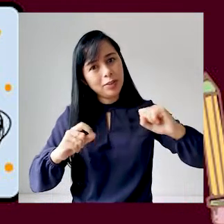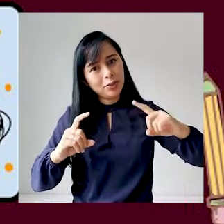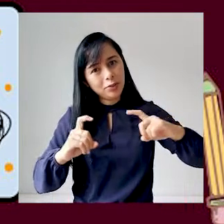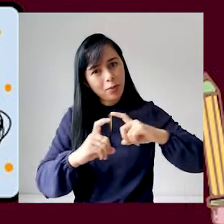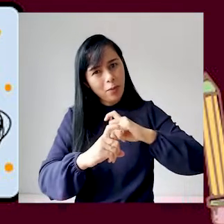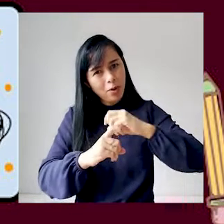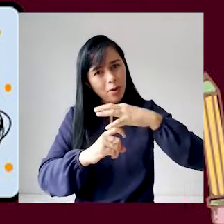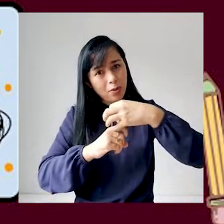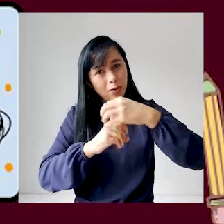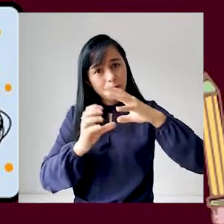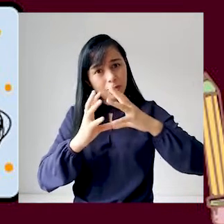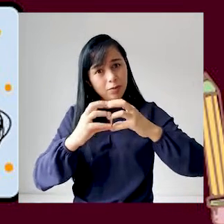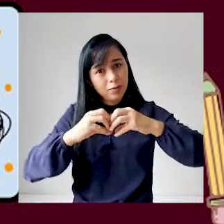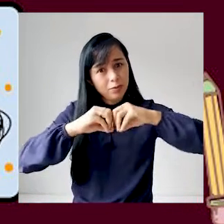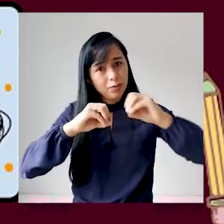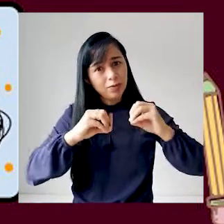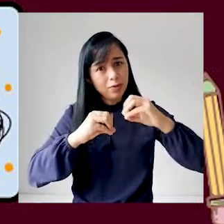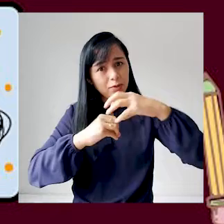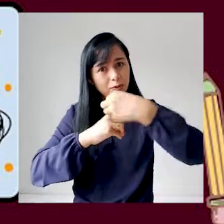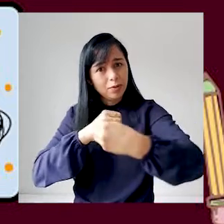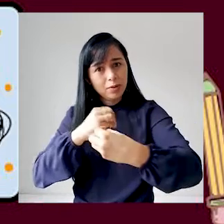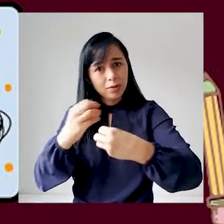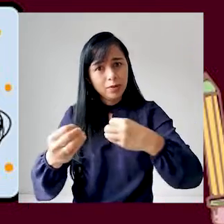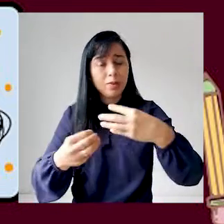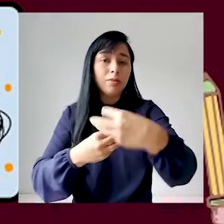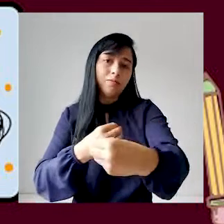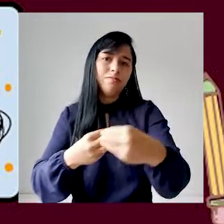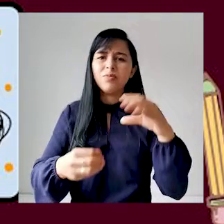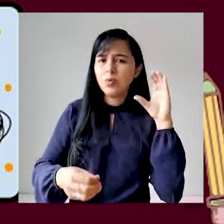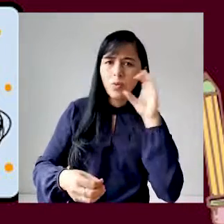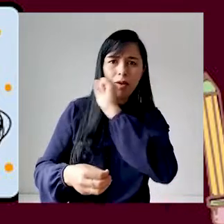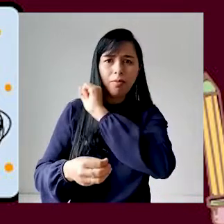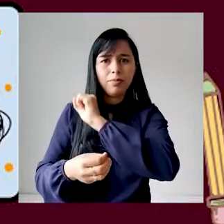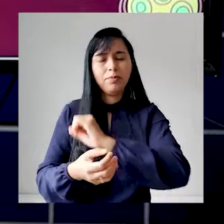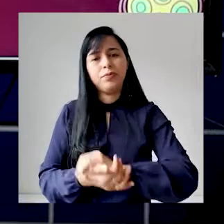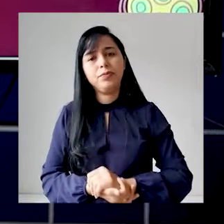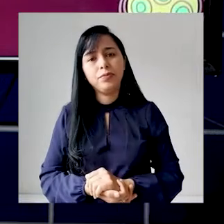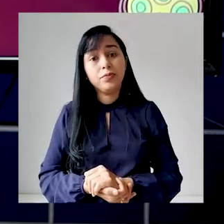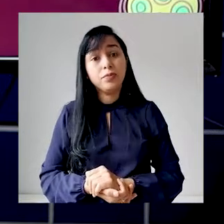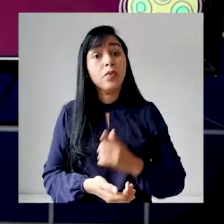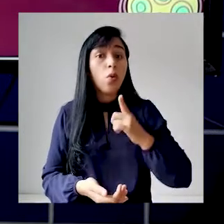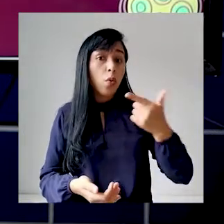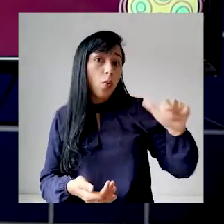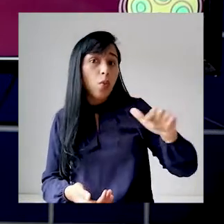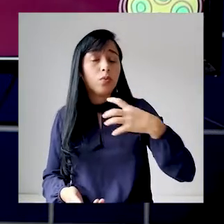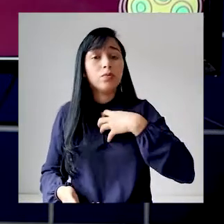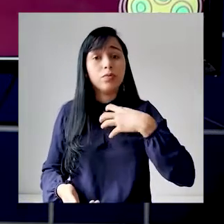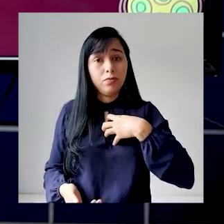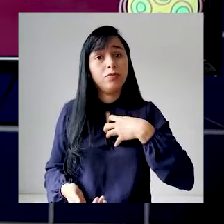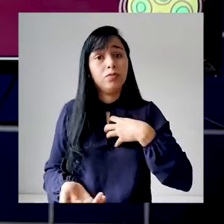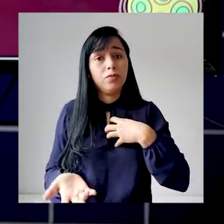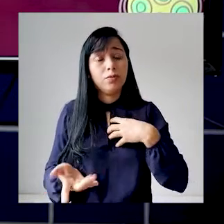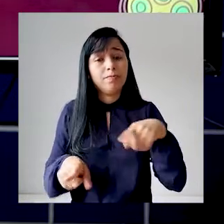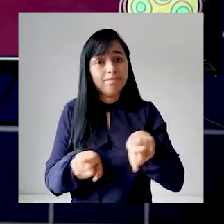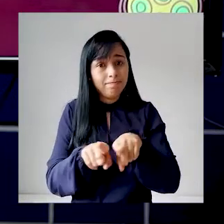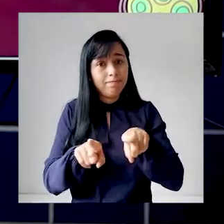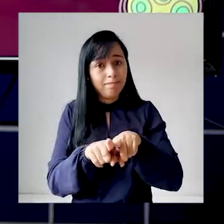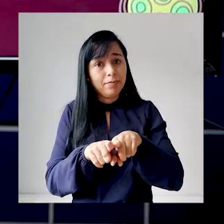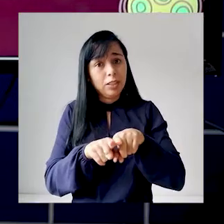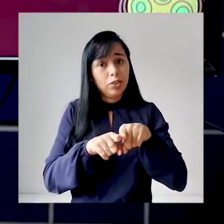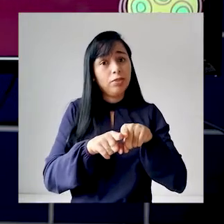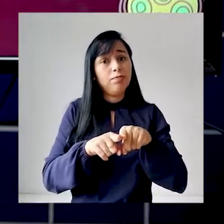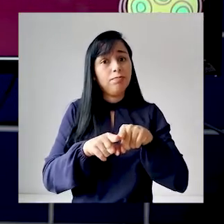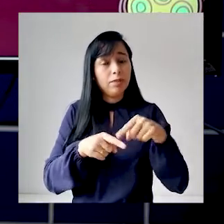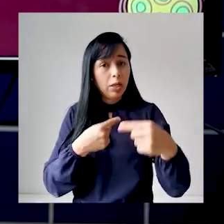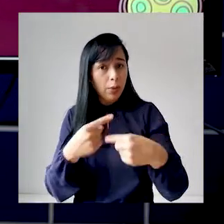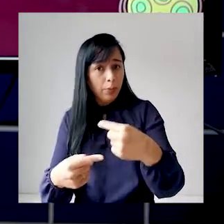o outro tipo de reprodução, a reprodução sexuada. Outro tipo de reprodução assexuada